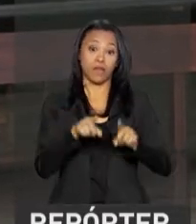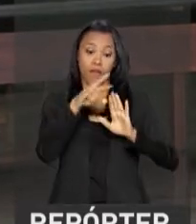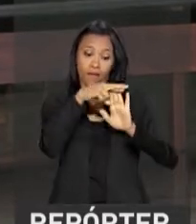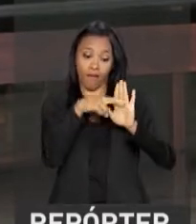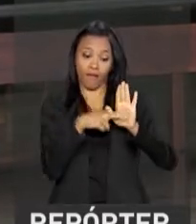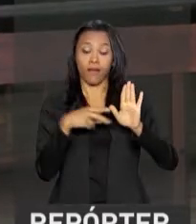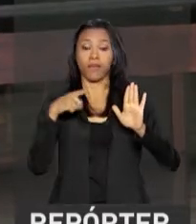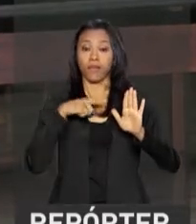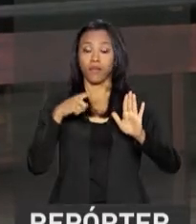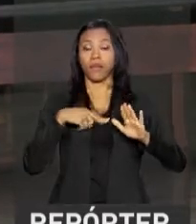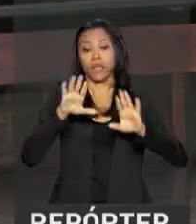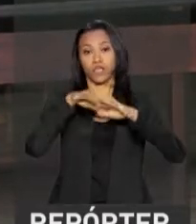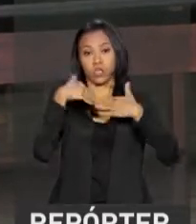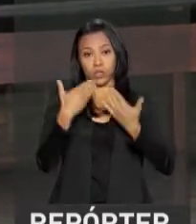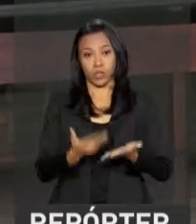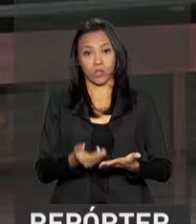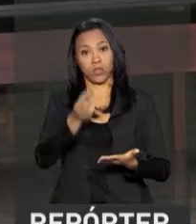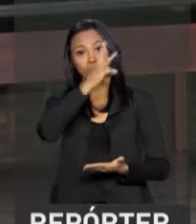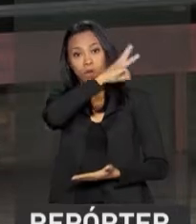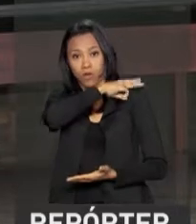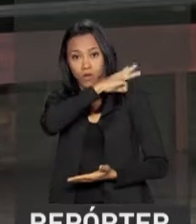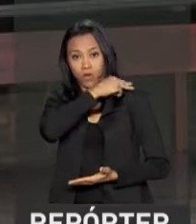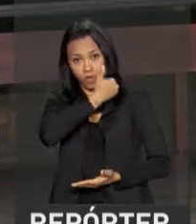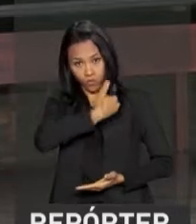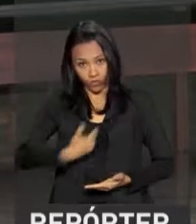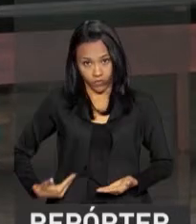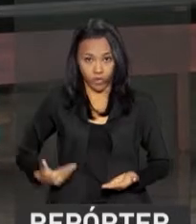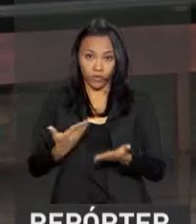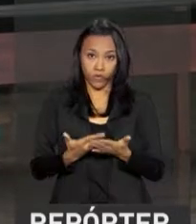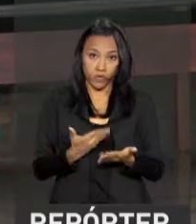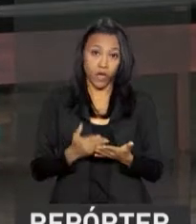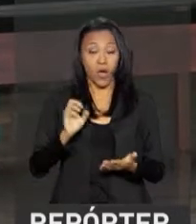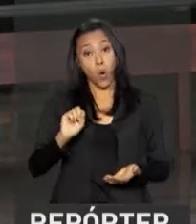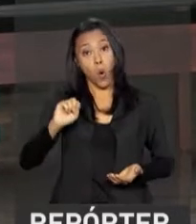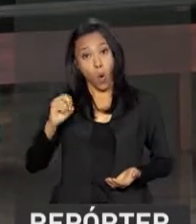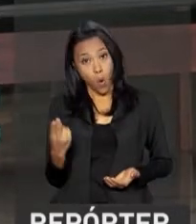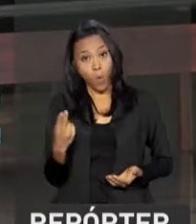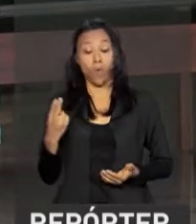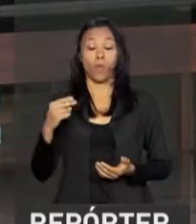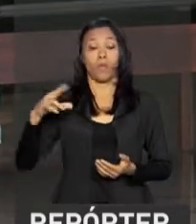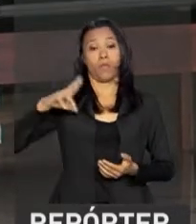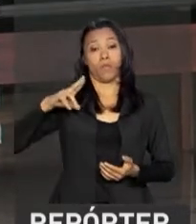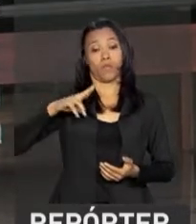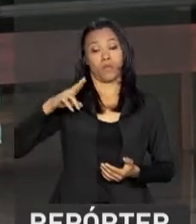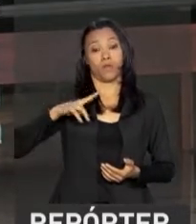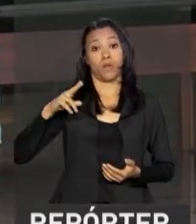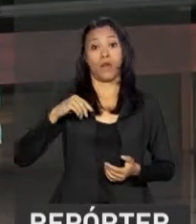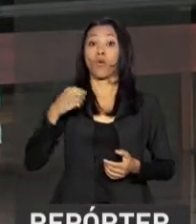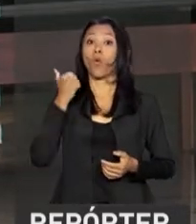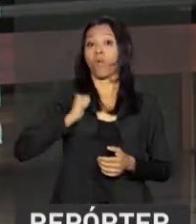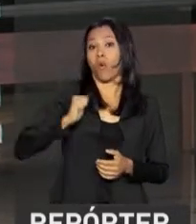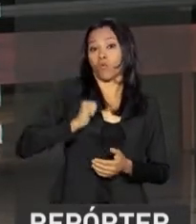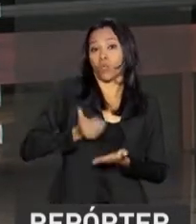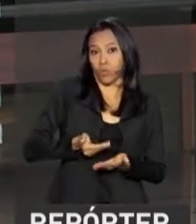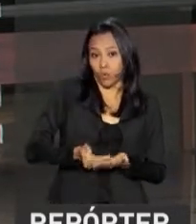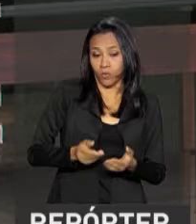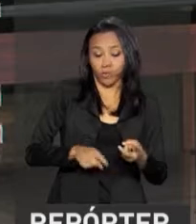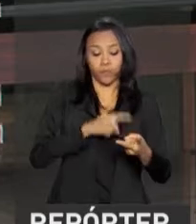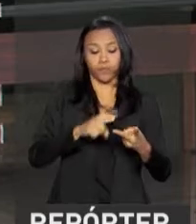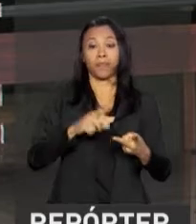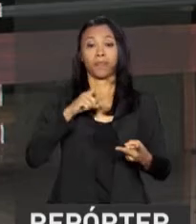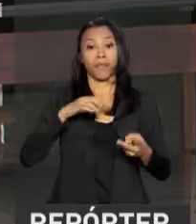o ensino médio completo em escola pública ou em escola particular como bolsista integral possui alguma deficiência